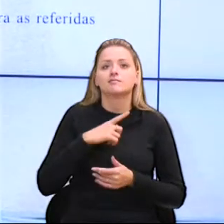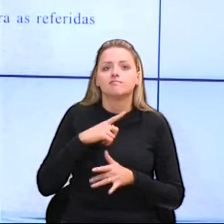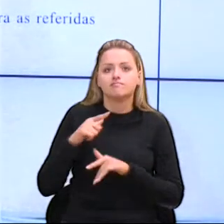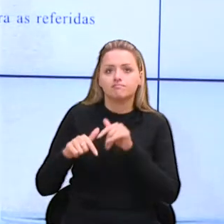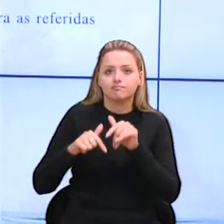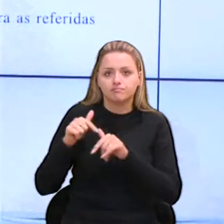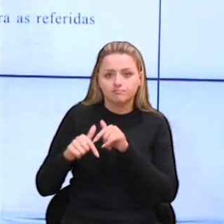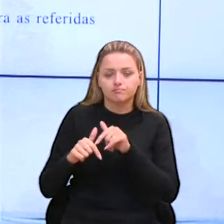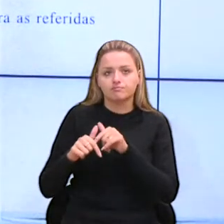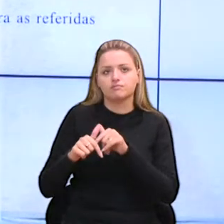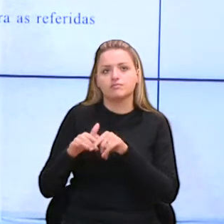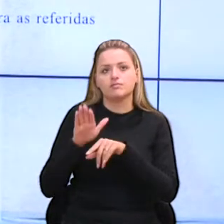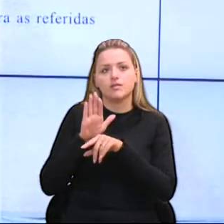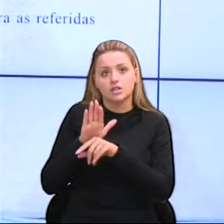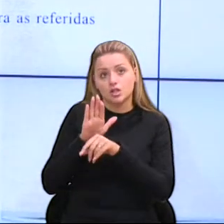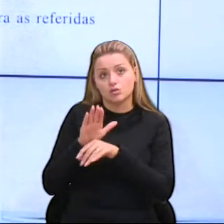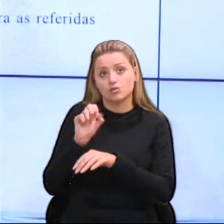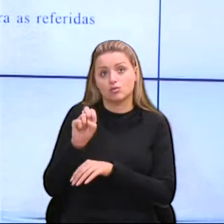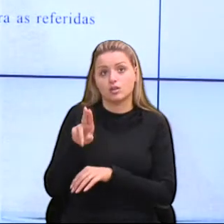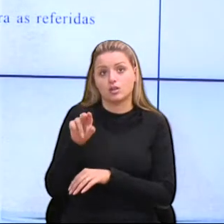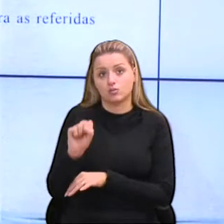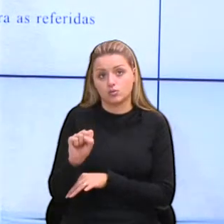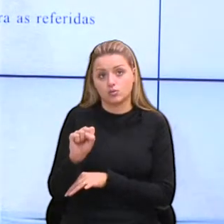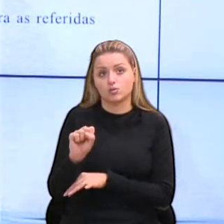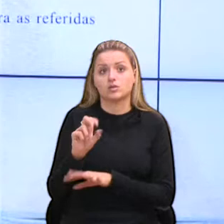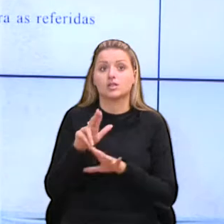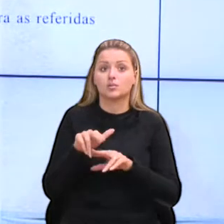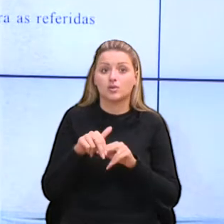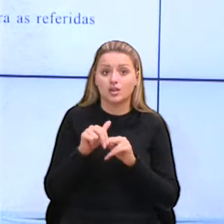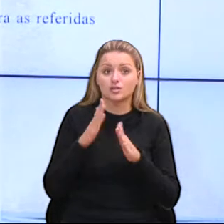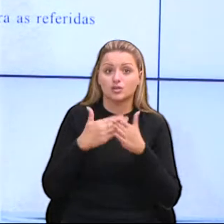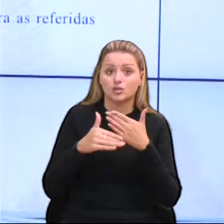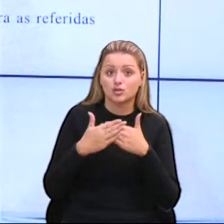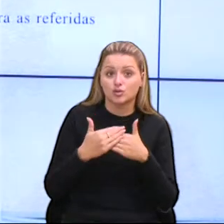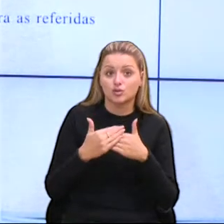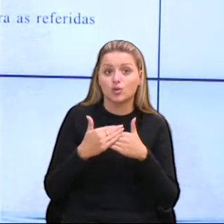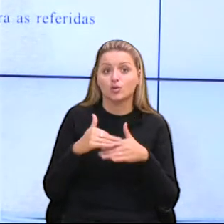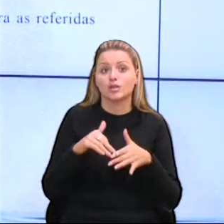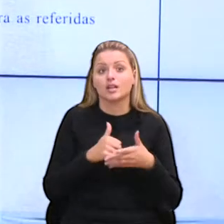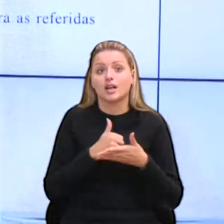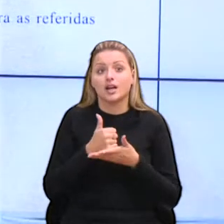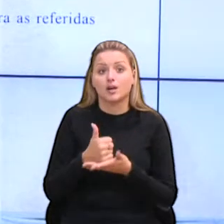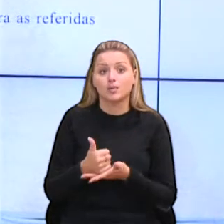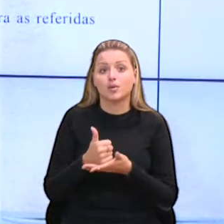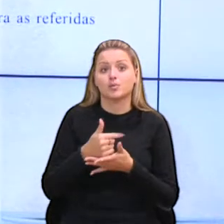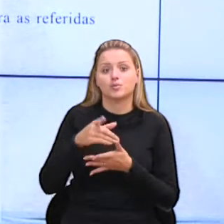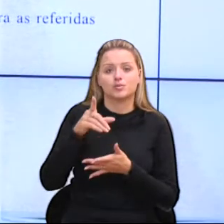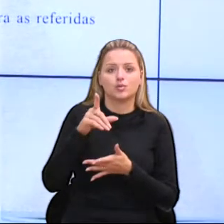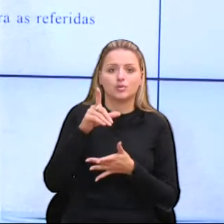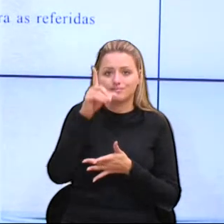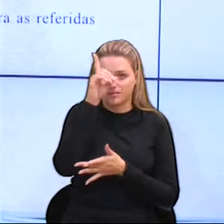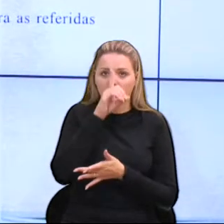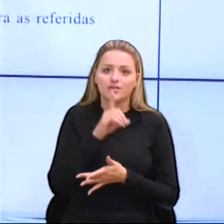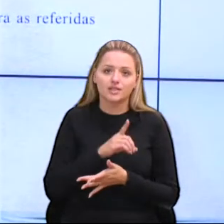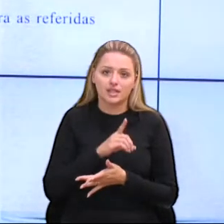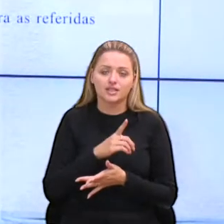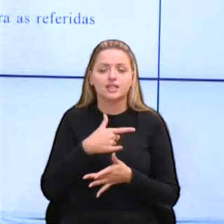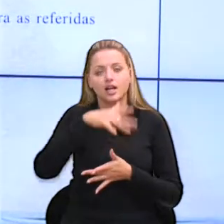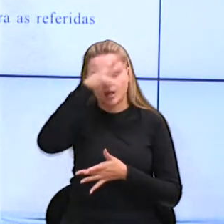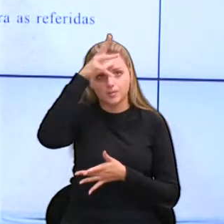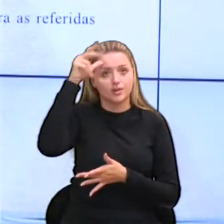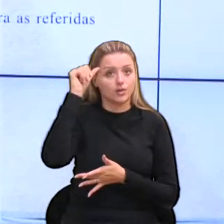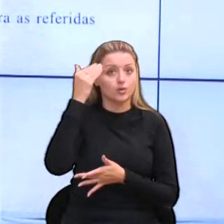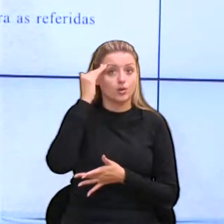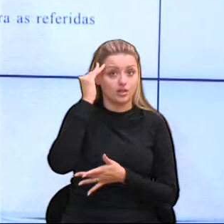de universalidade do SUS e da crescente demanda de alunos com deficiências incluídos na rede de educação, a Prefeitura entende